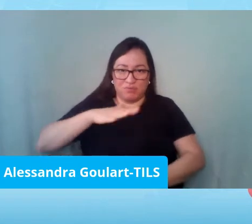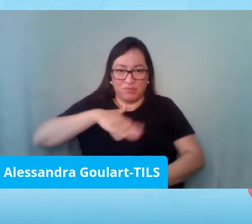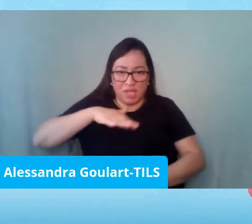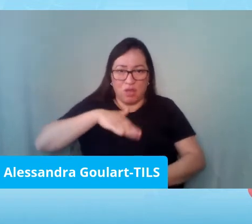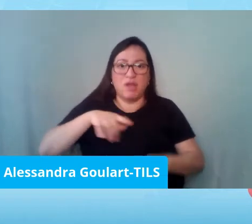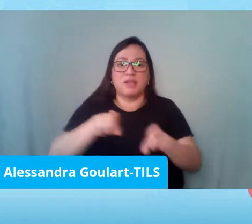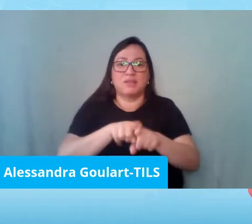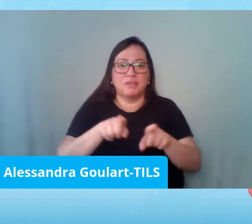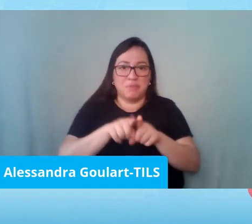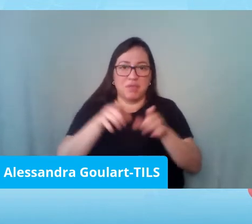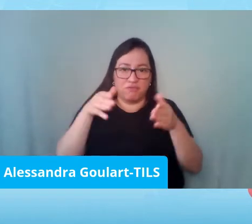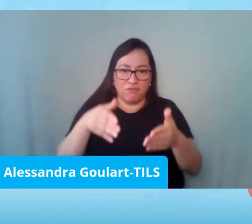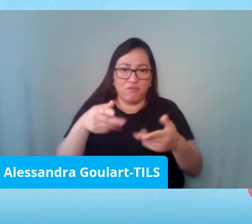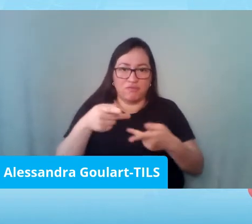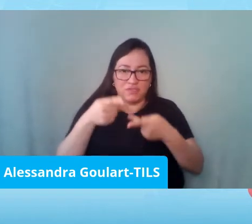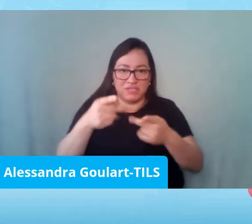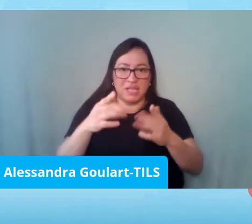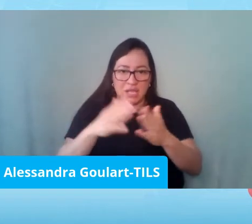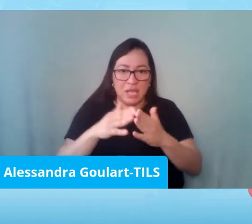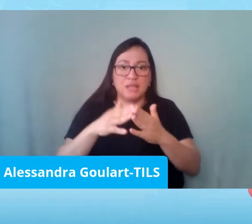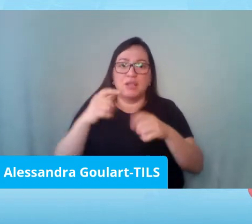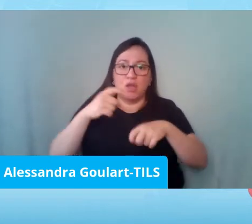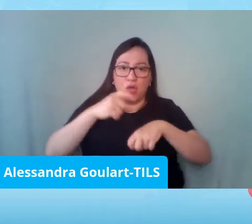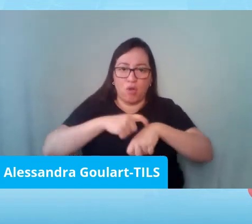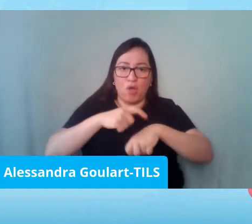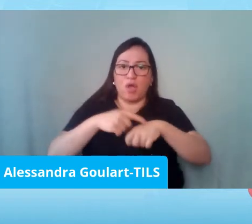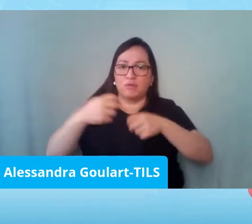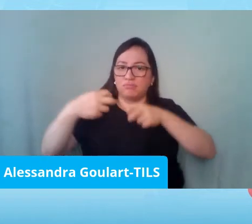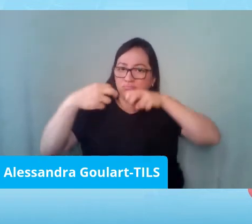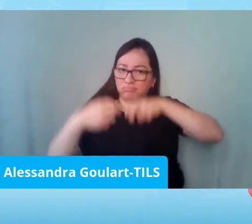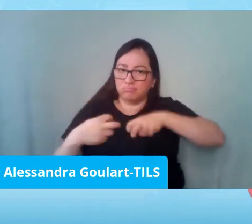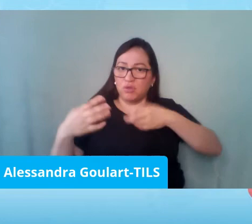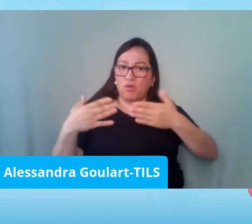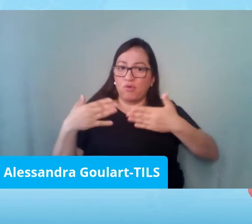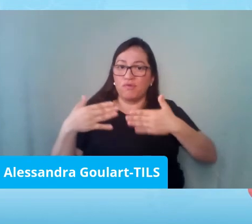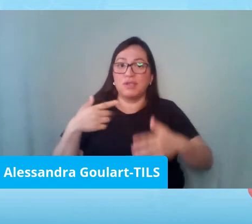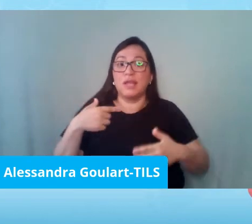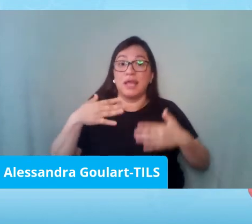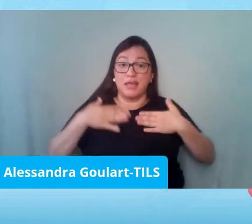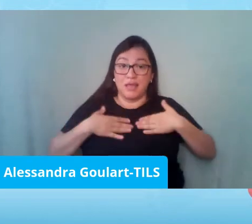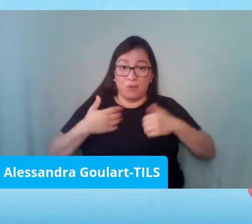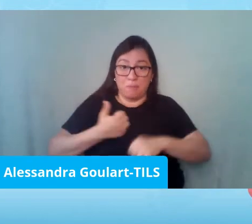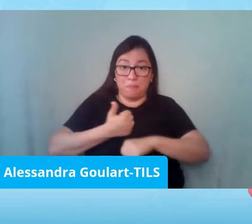trabalho. A sífilis, gente, ela